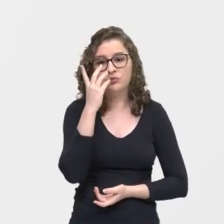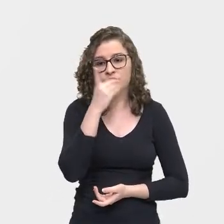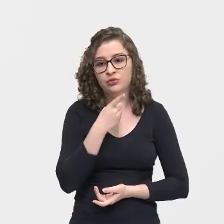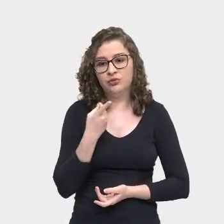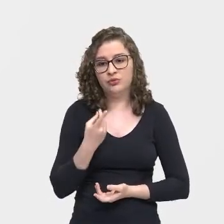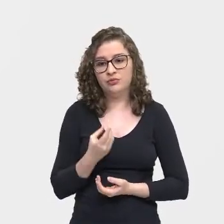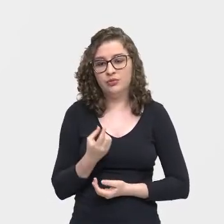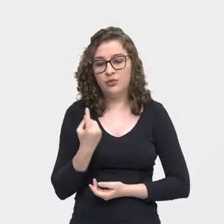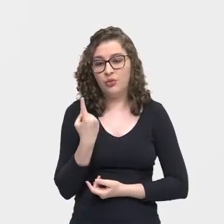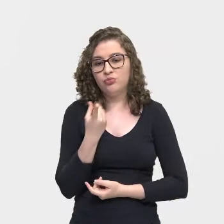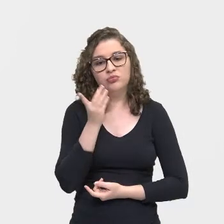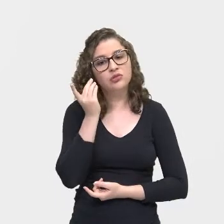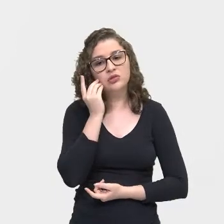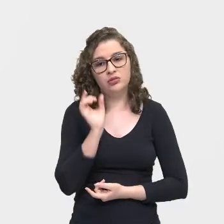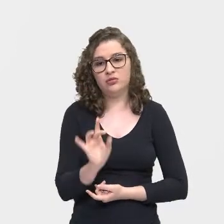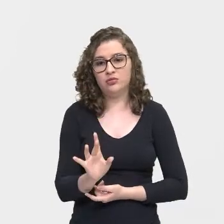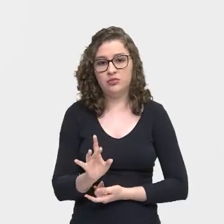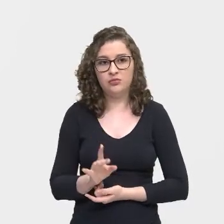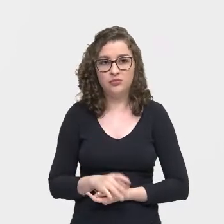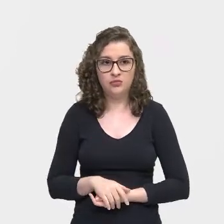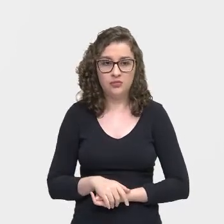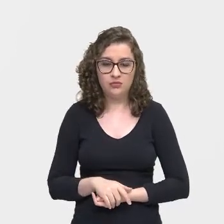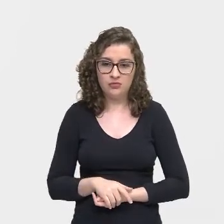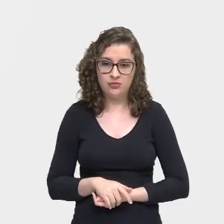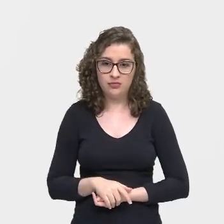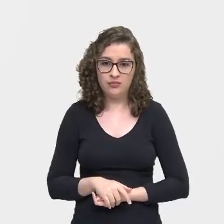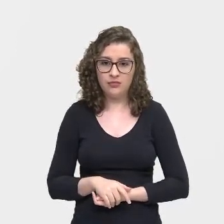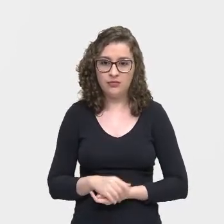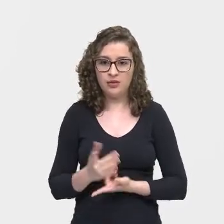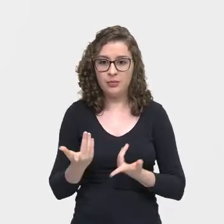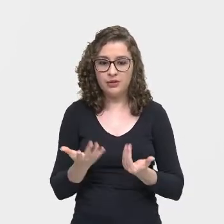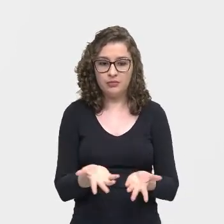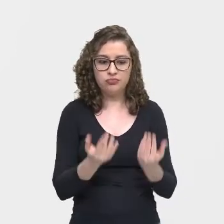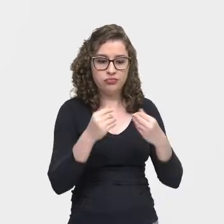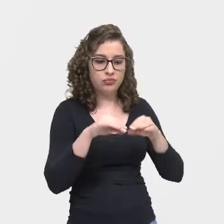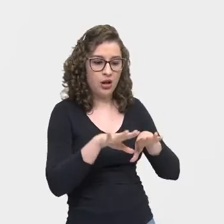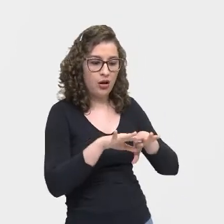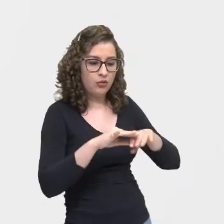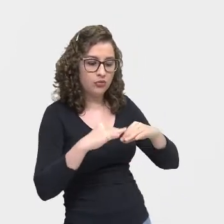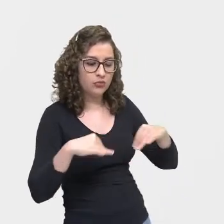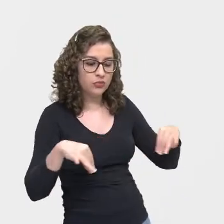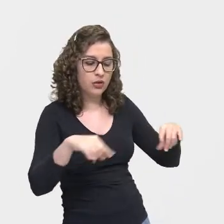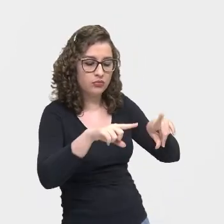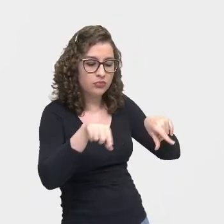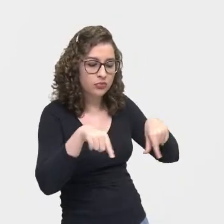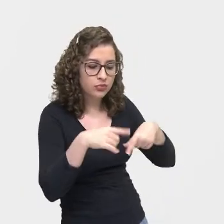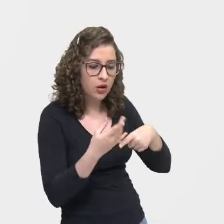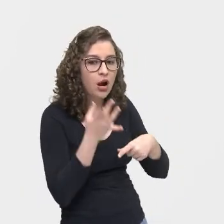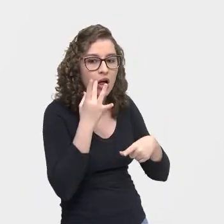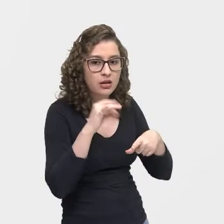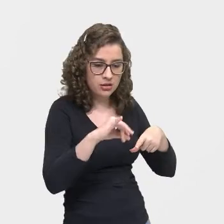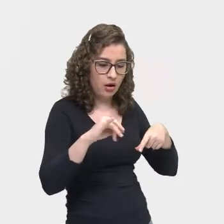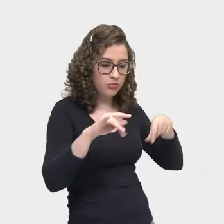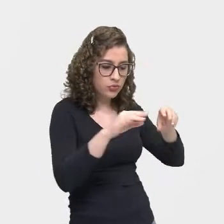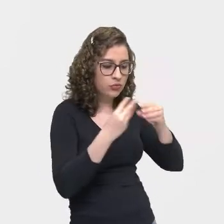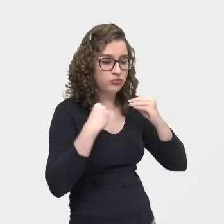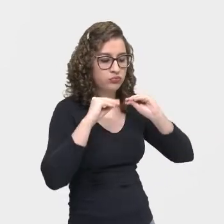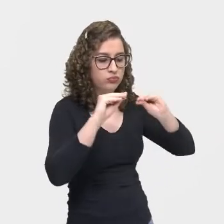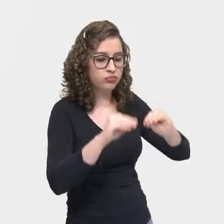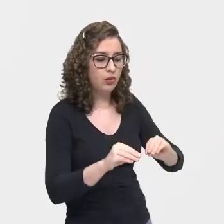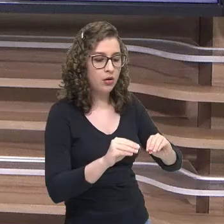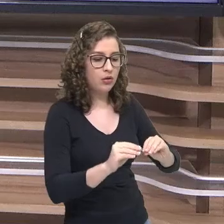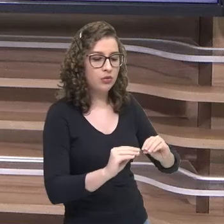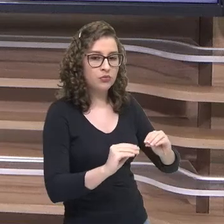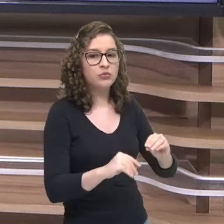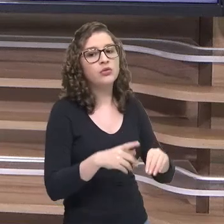gente. 1 dia, tá? Não adianta, a não ser que você coloque lá na salmoura, né? Coloque no salzinho, aí você vai ter um